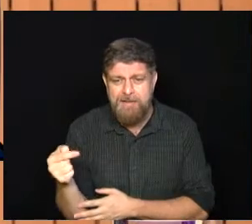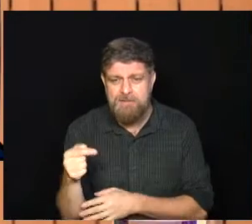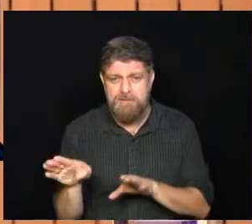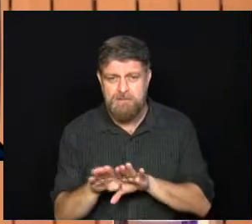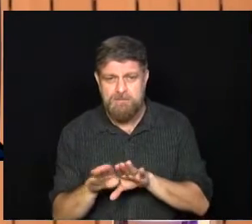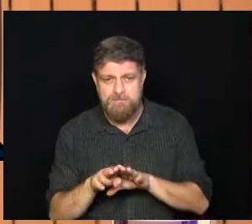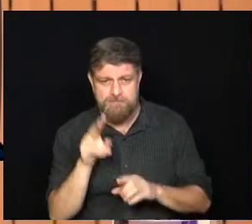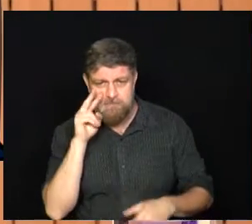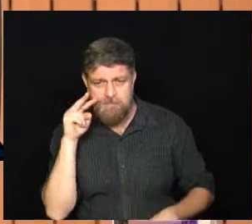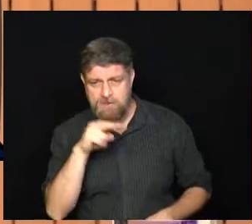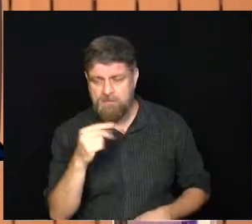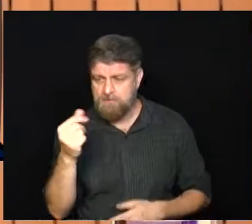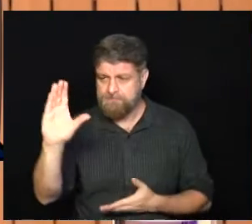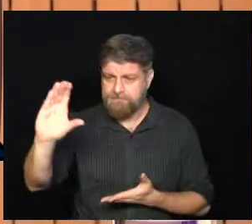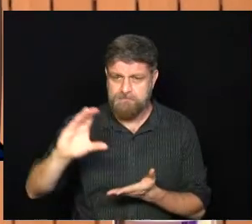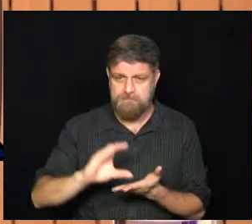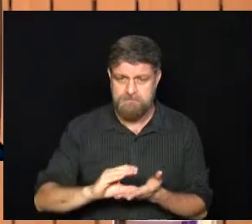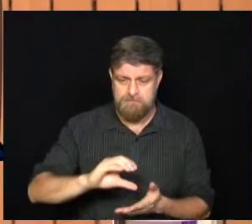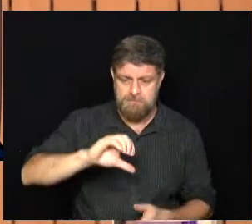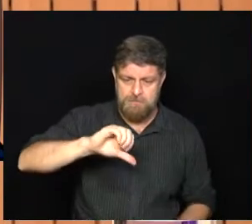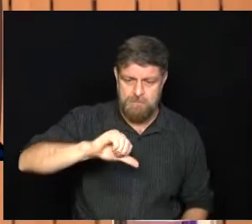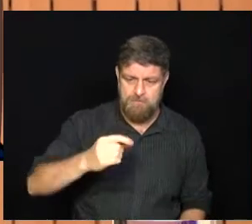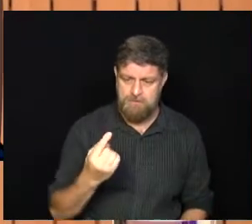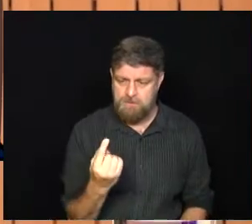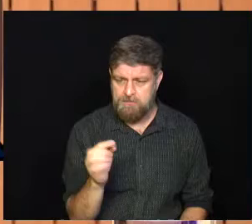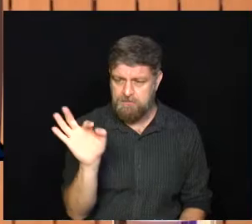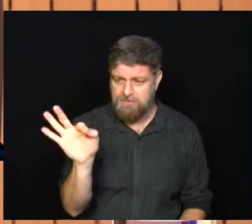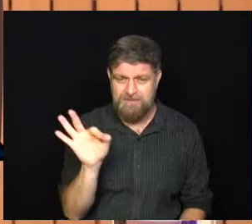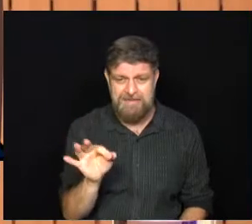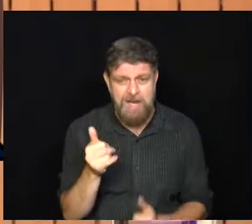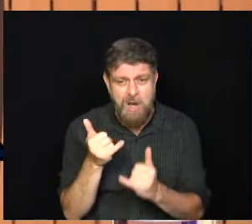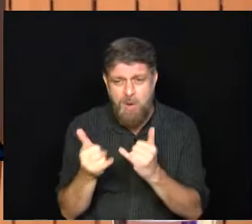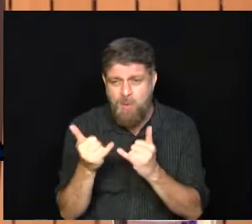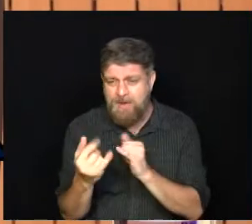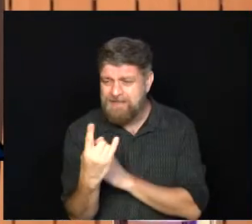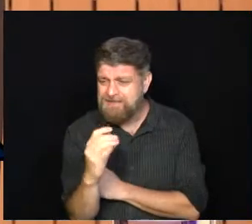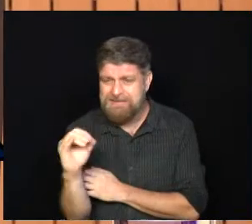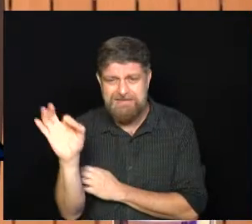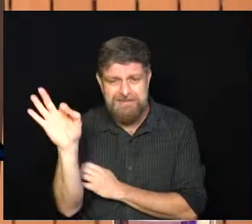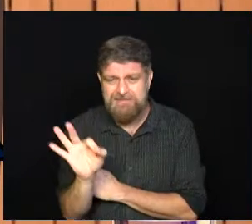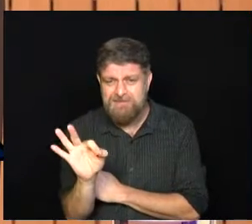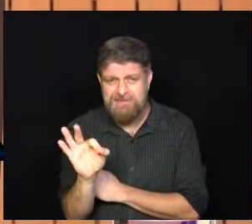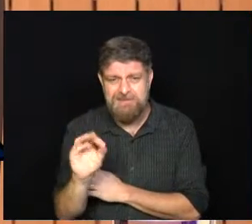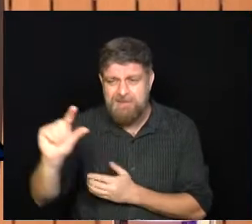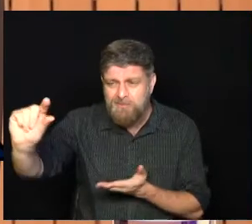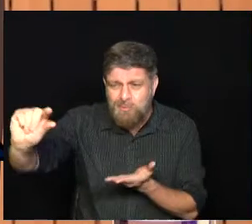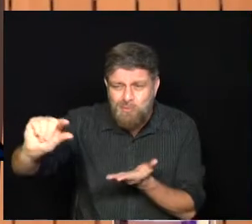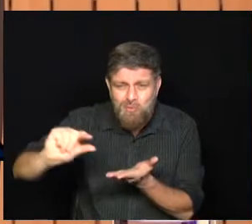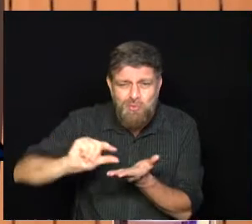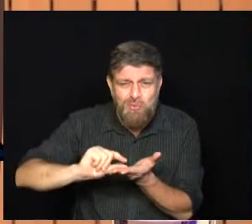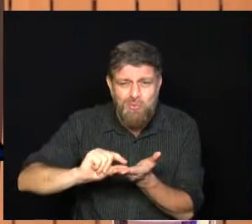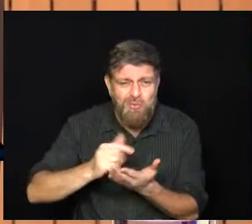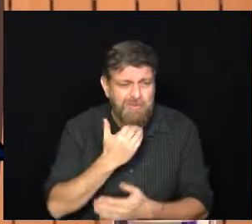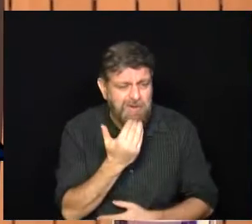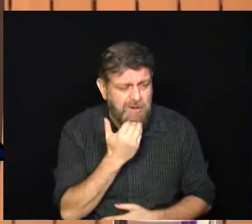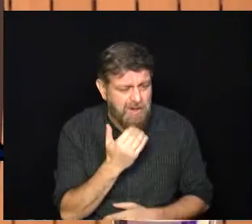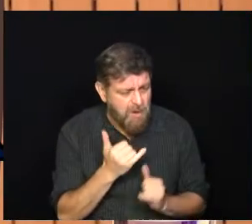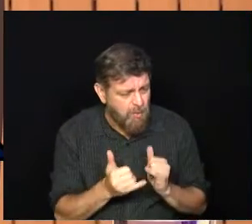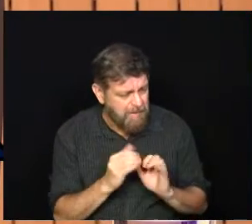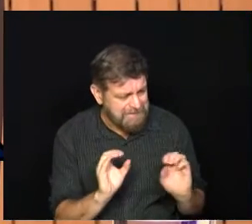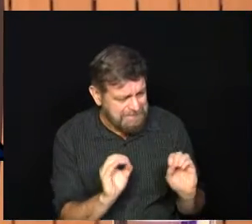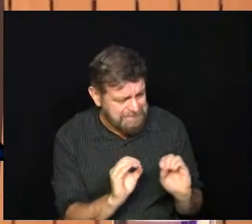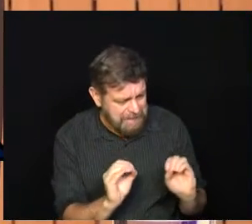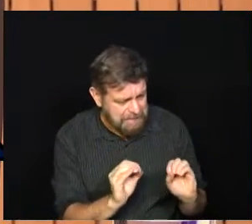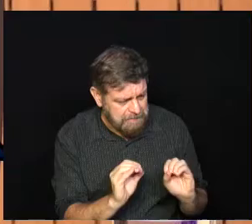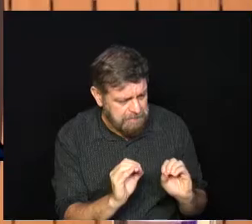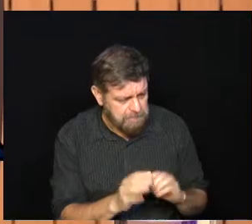transferências da União, 91%, quase 100%, nós não recebemos quase nada do governo federal, o município não recebeu